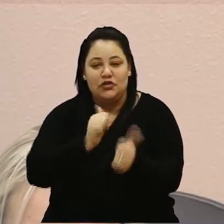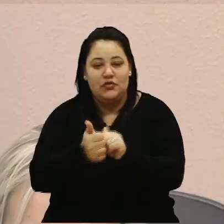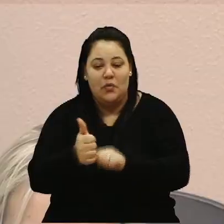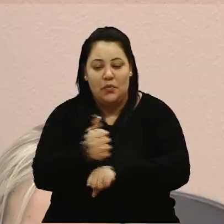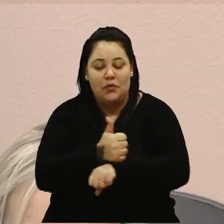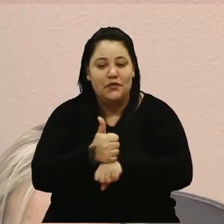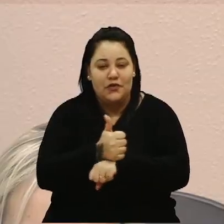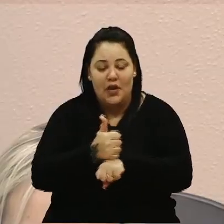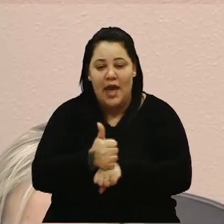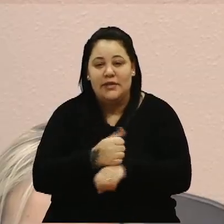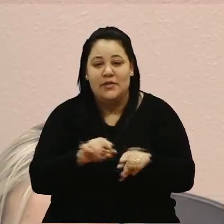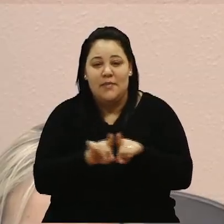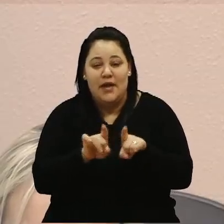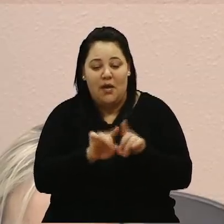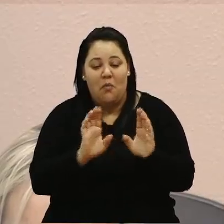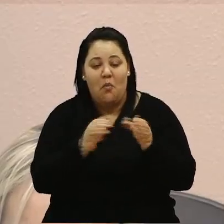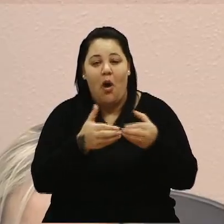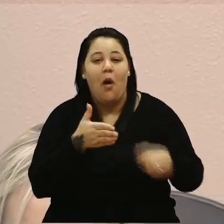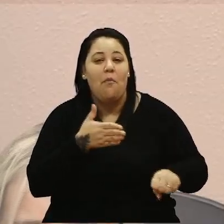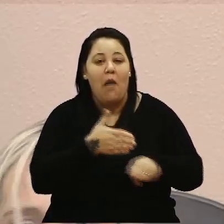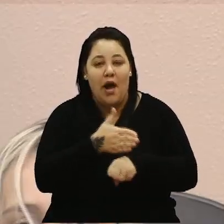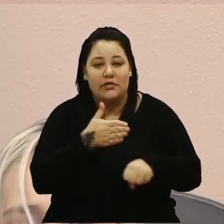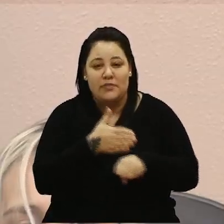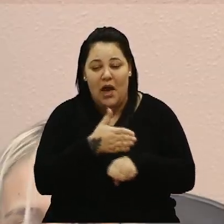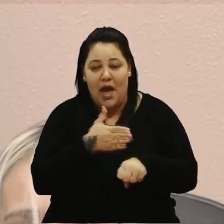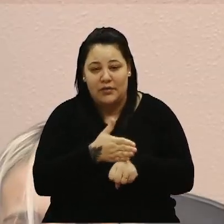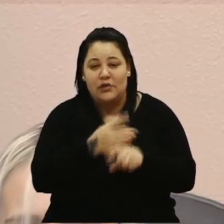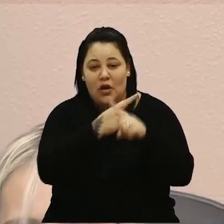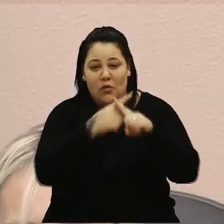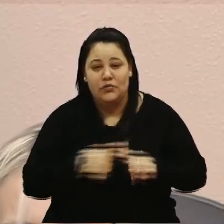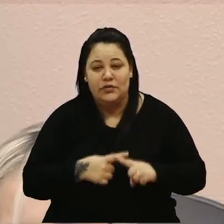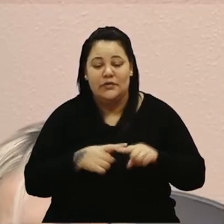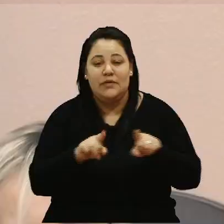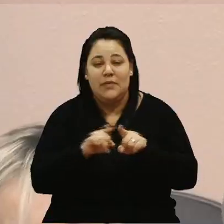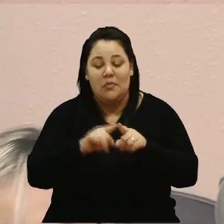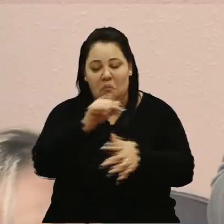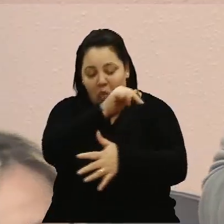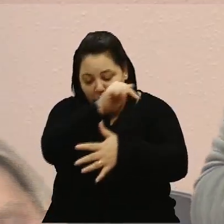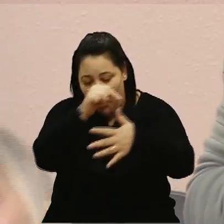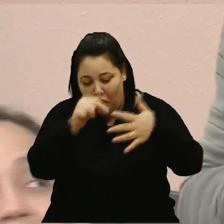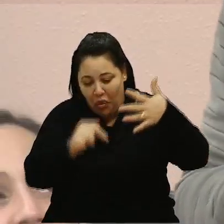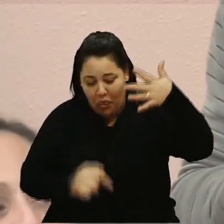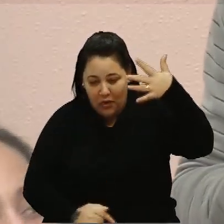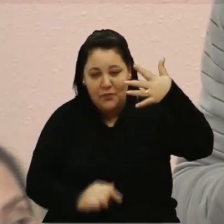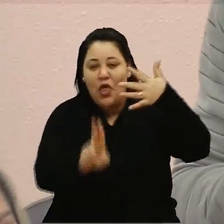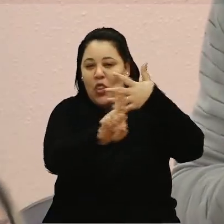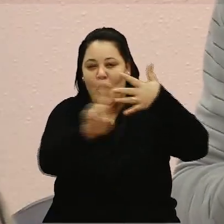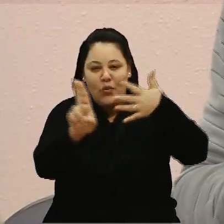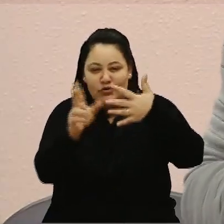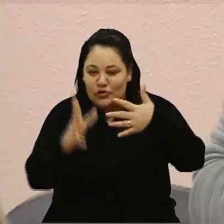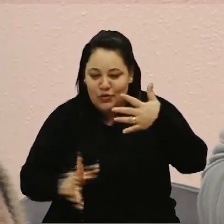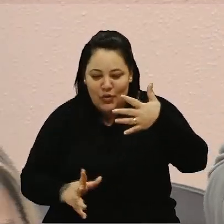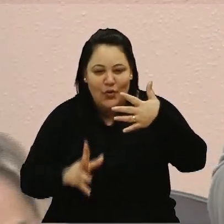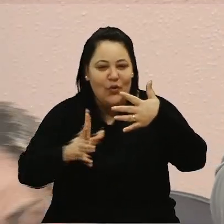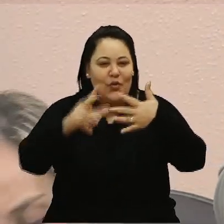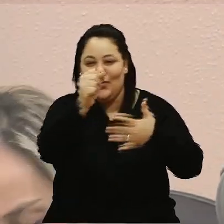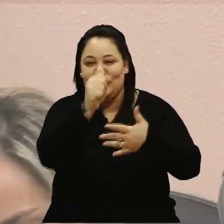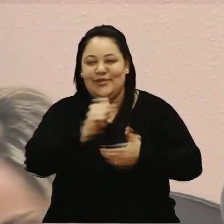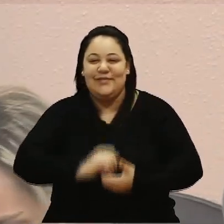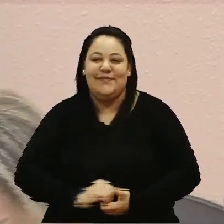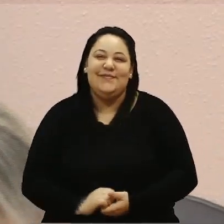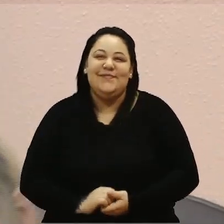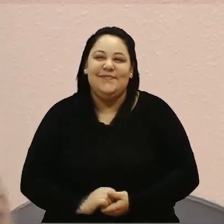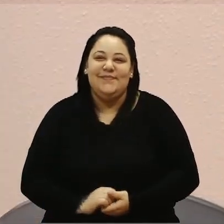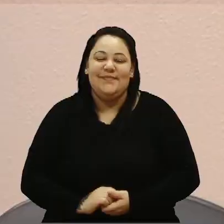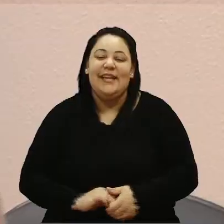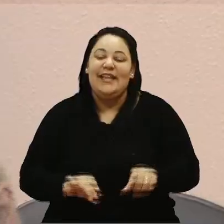Otávio Meneghini, Pedro, Cabelo, Bugoni, Wesley, Vitinho, Augusto, Antônio Mateus, Ledro Campos, Itel, e o